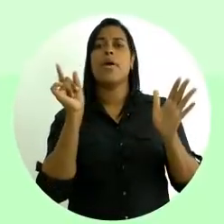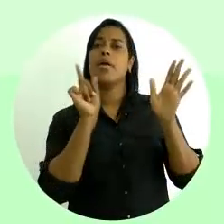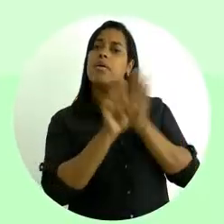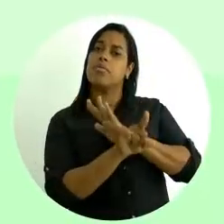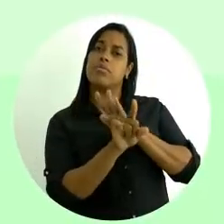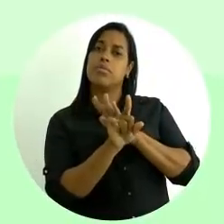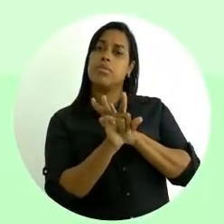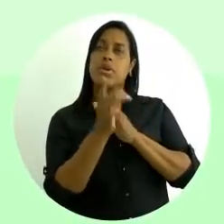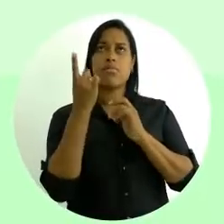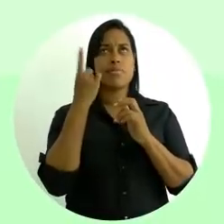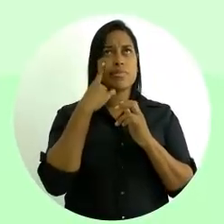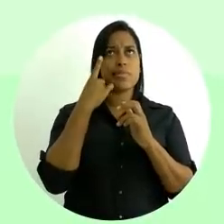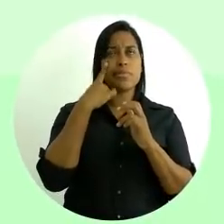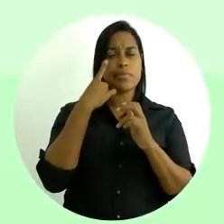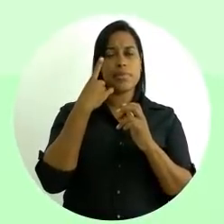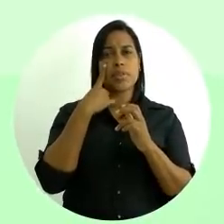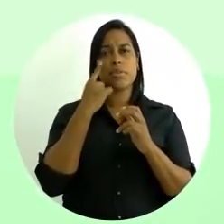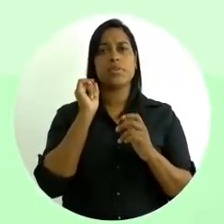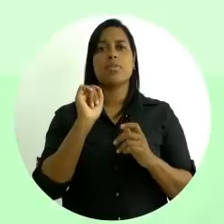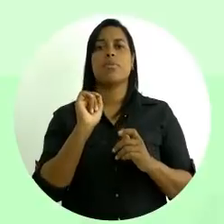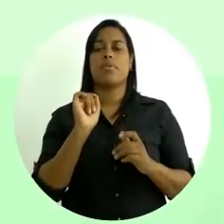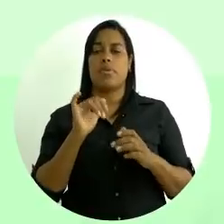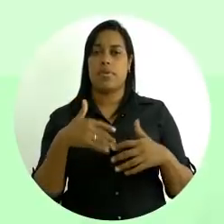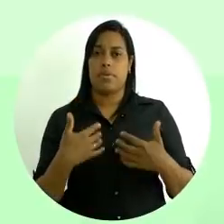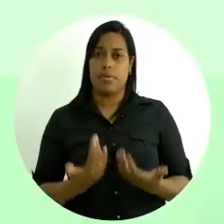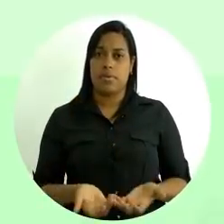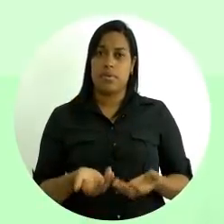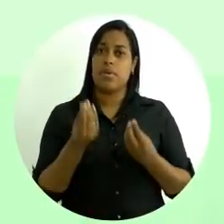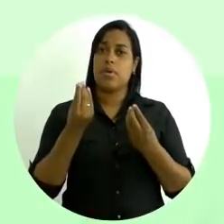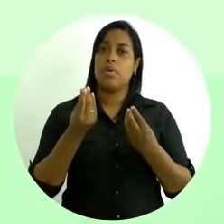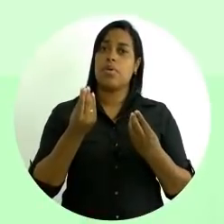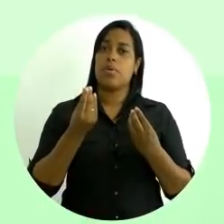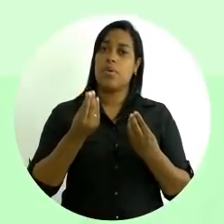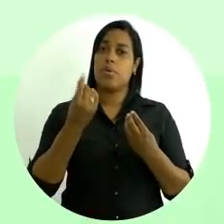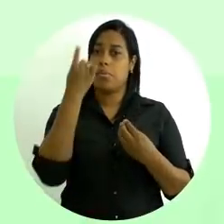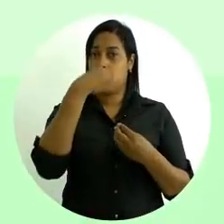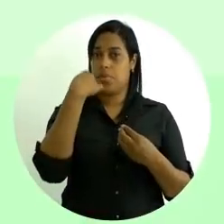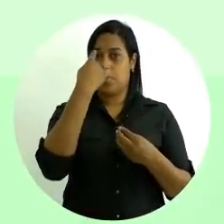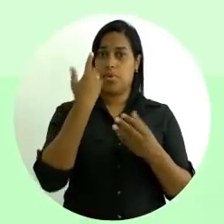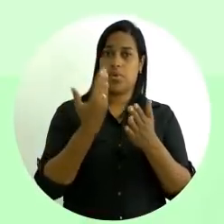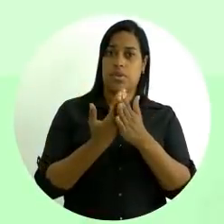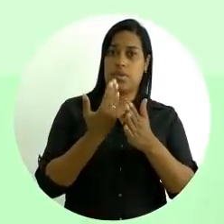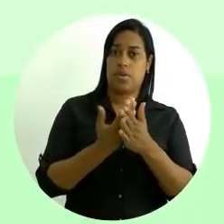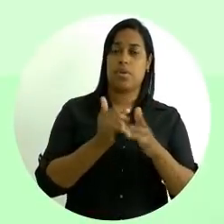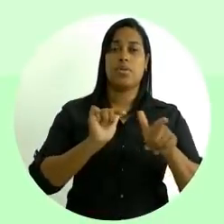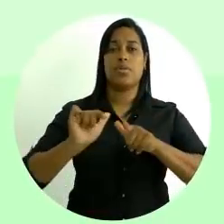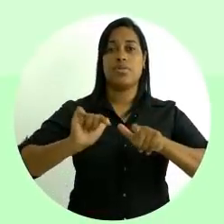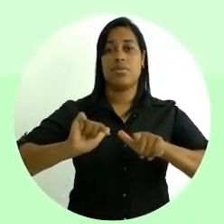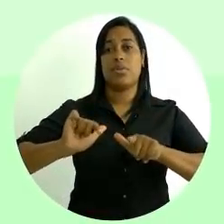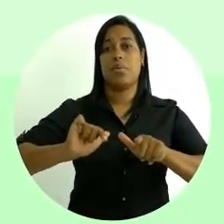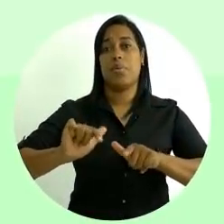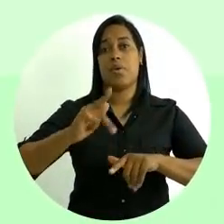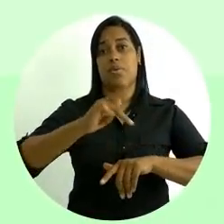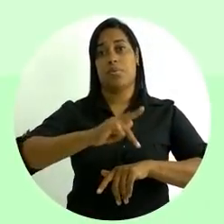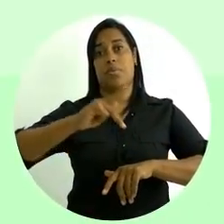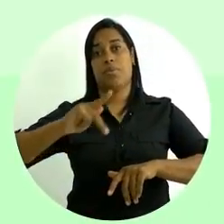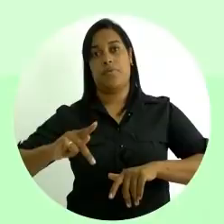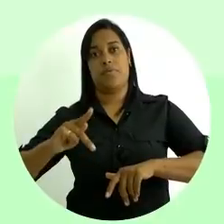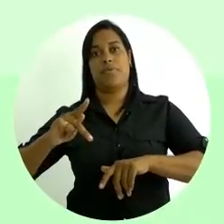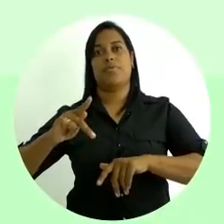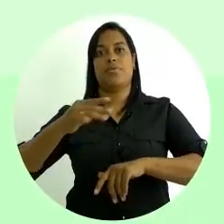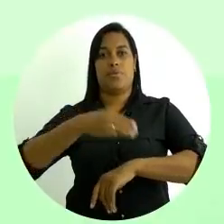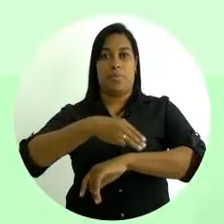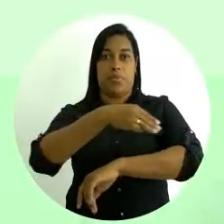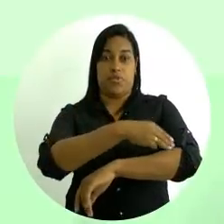a pergunta que normalmente fica bem visível é: como funciona a jornada de trabalho do professor